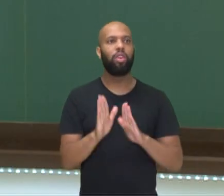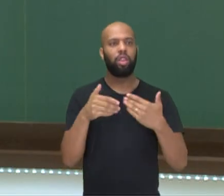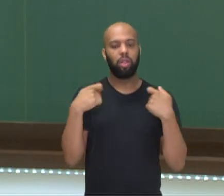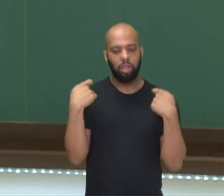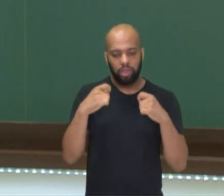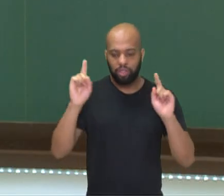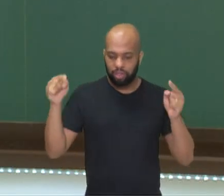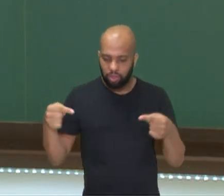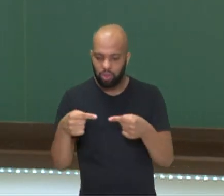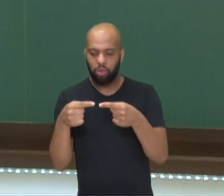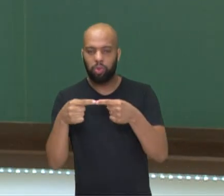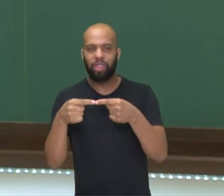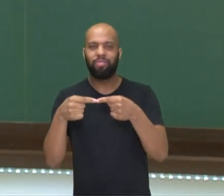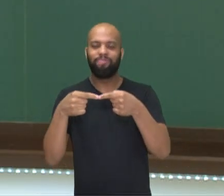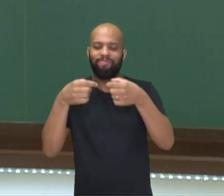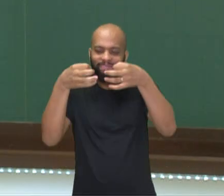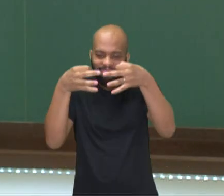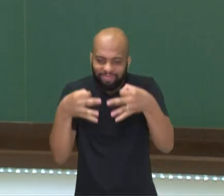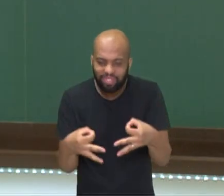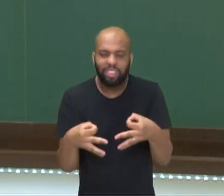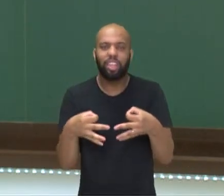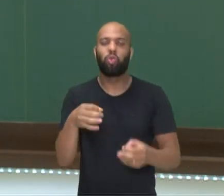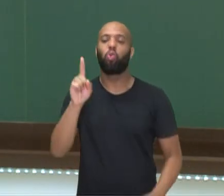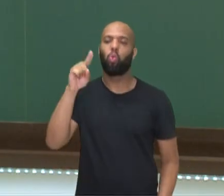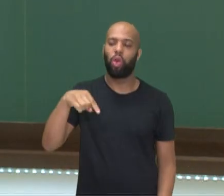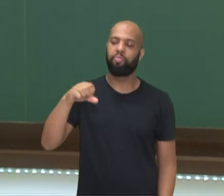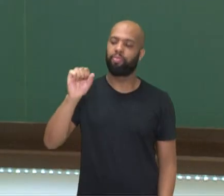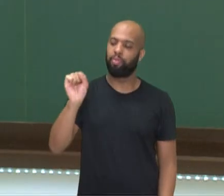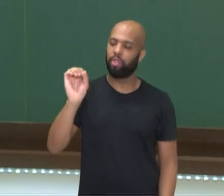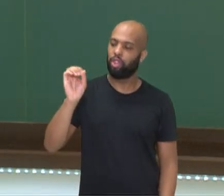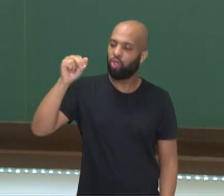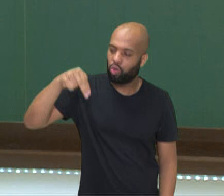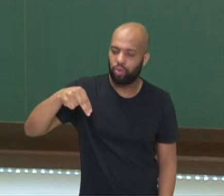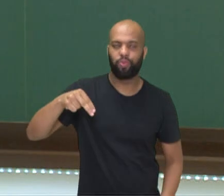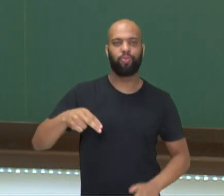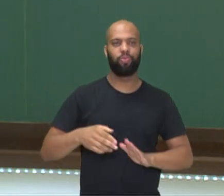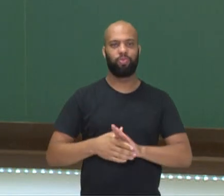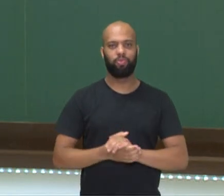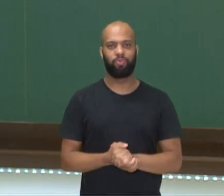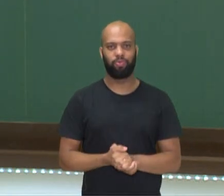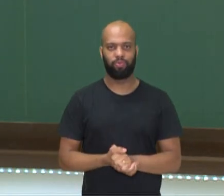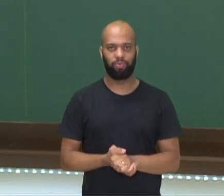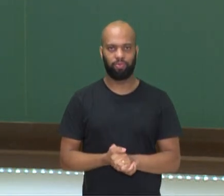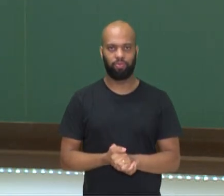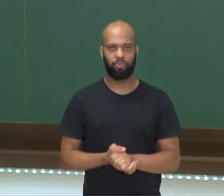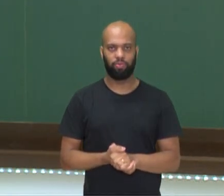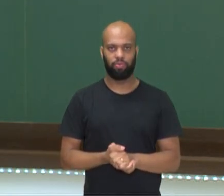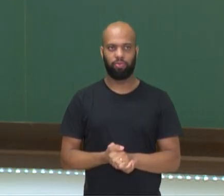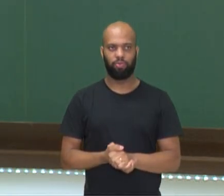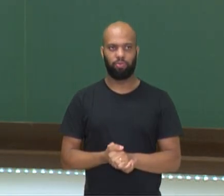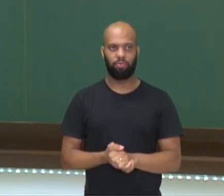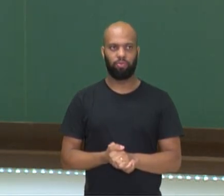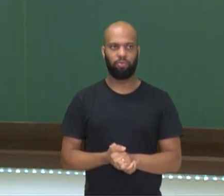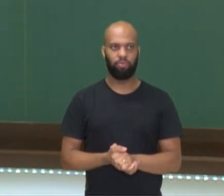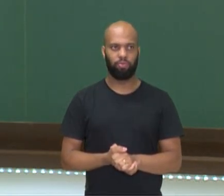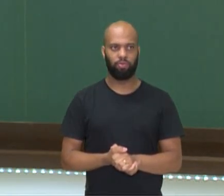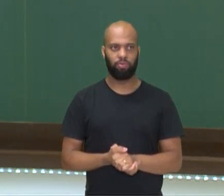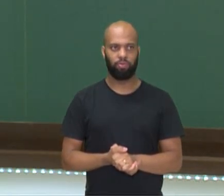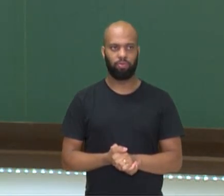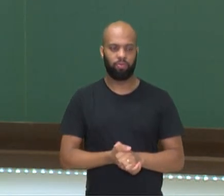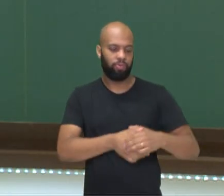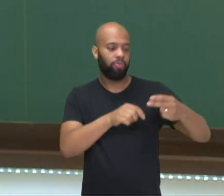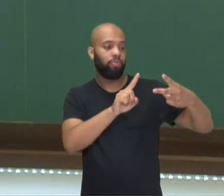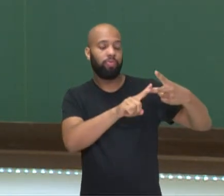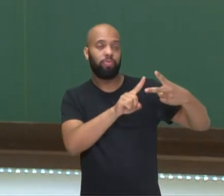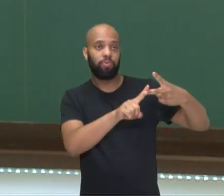precisa combinar, conjugar o verbo para essa pessoa do discurso, tá? Fazendo a adequação necessária ali.